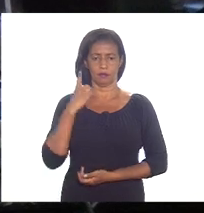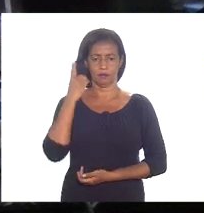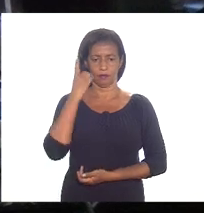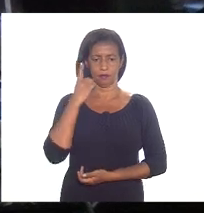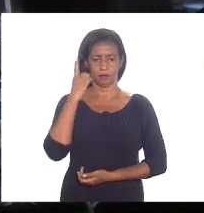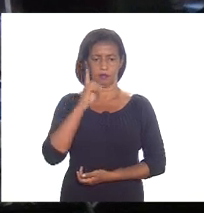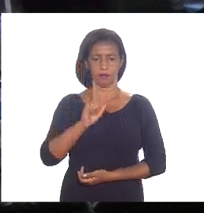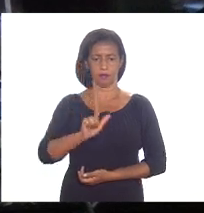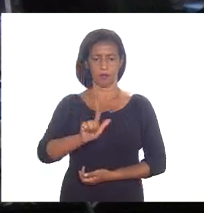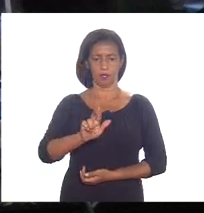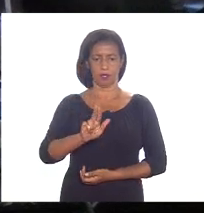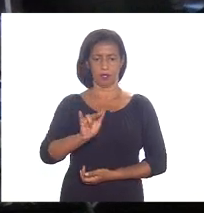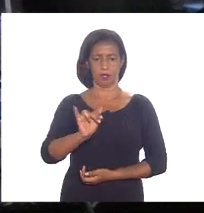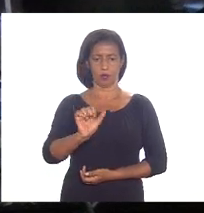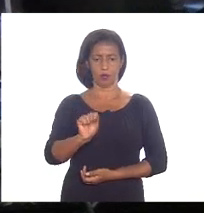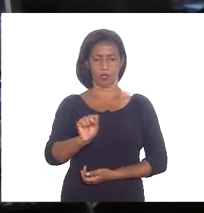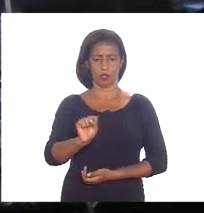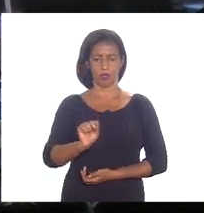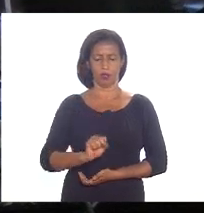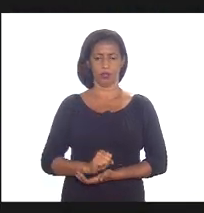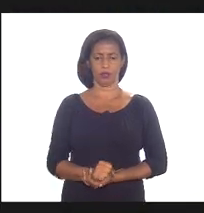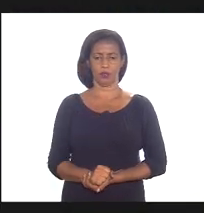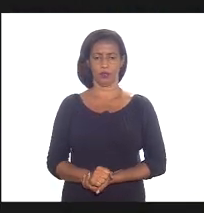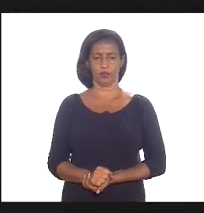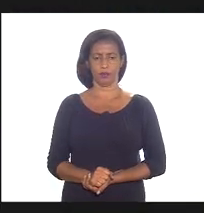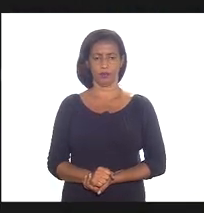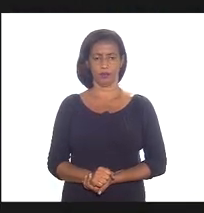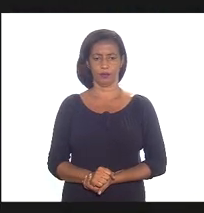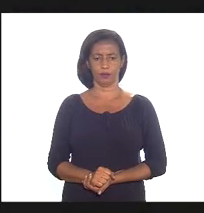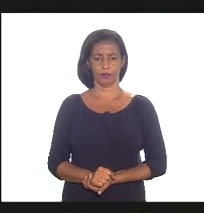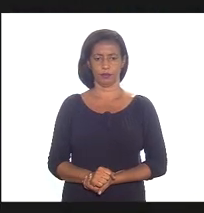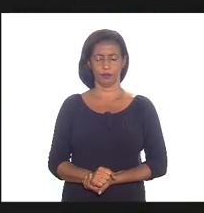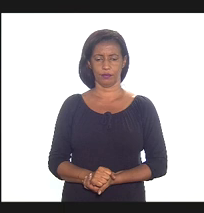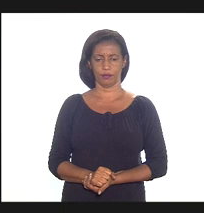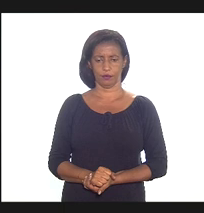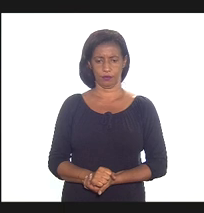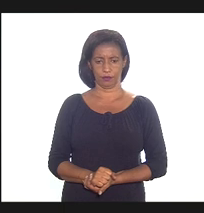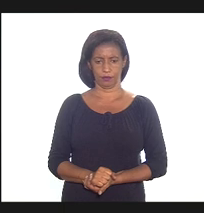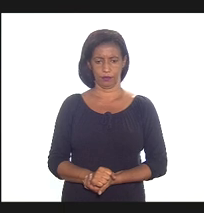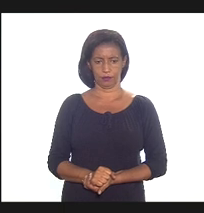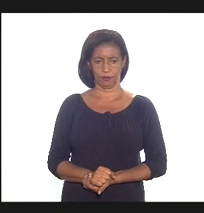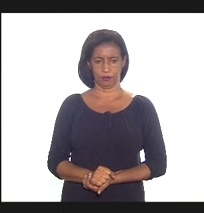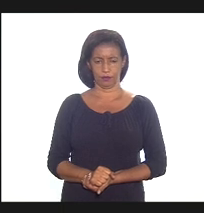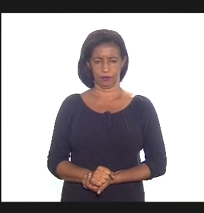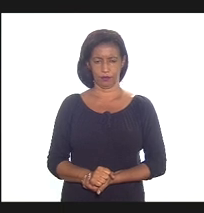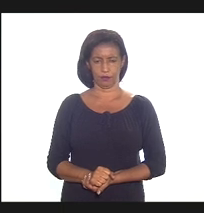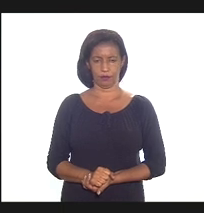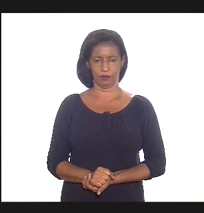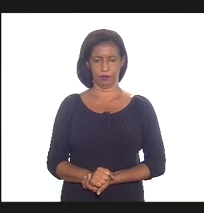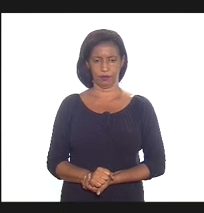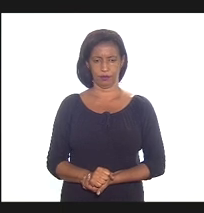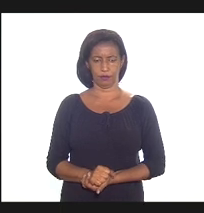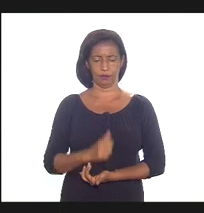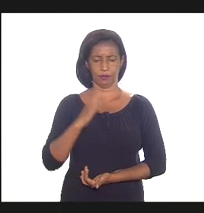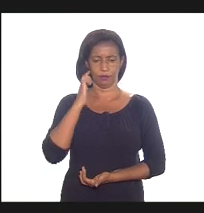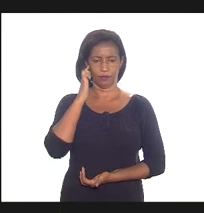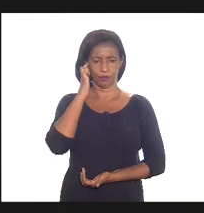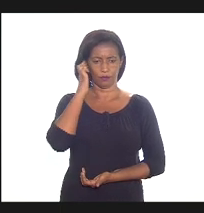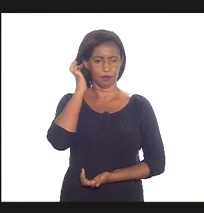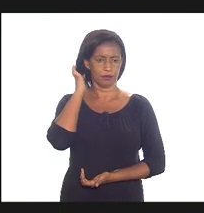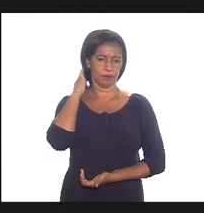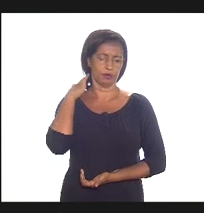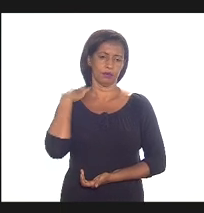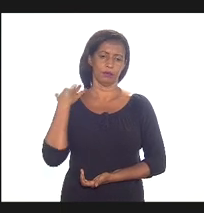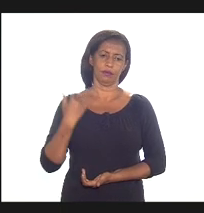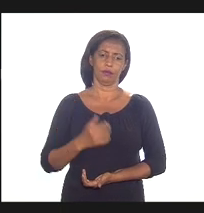Deputado Luiz Martins. Um minutinho, por favor, Tia Ju. O sim. Deputada Lucinha. Estou conseguindo. Sim. Isso. Deputado